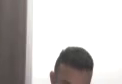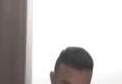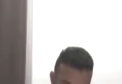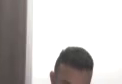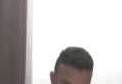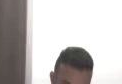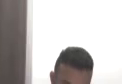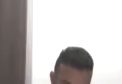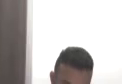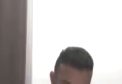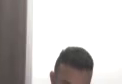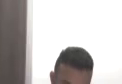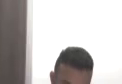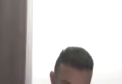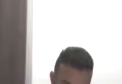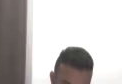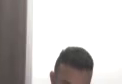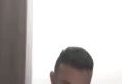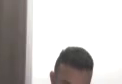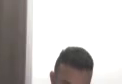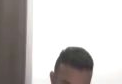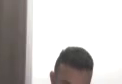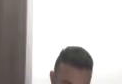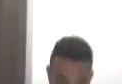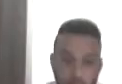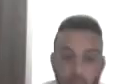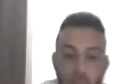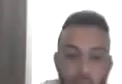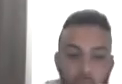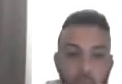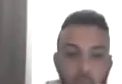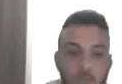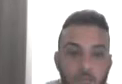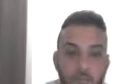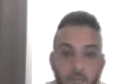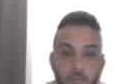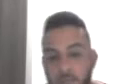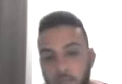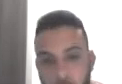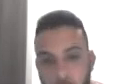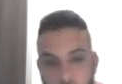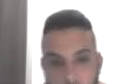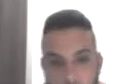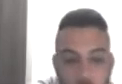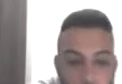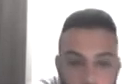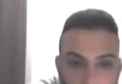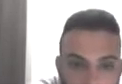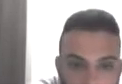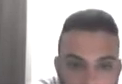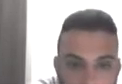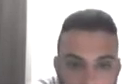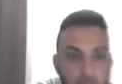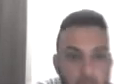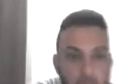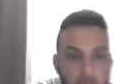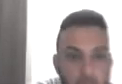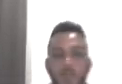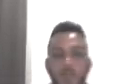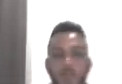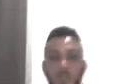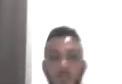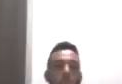solução, a gente precisa dissolver esses lipídios. Como com a água não dá para dissolver, a gente vai usar